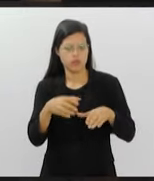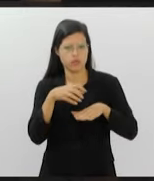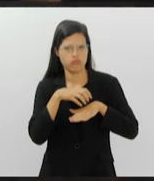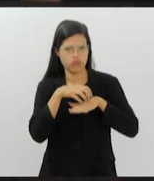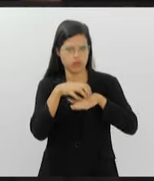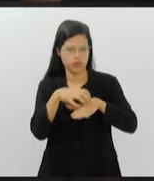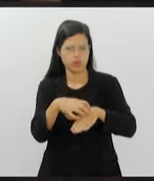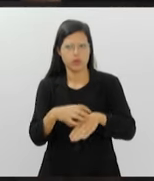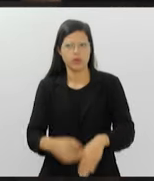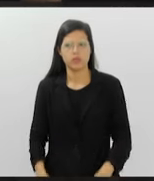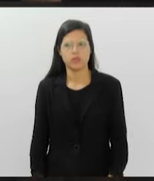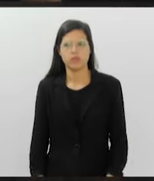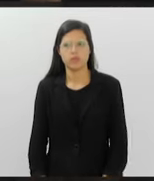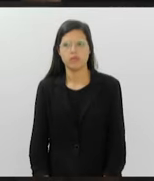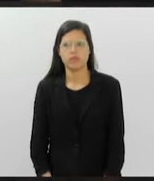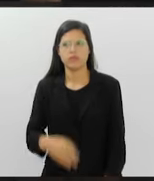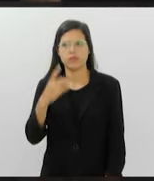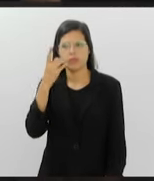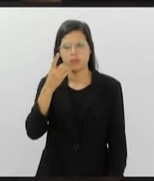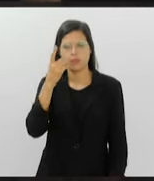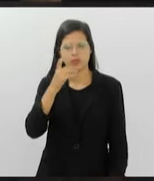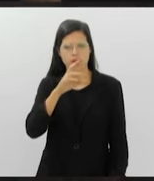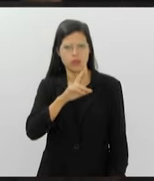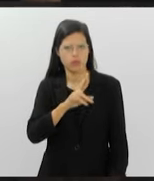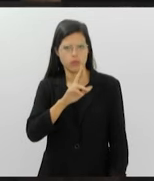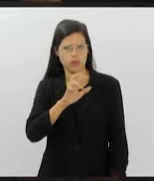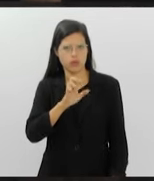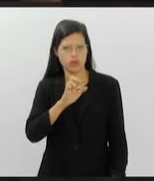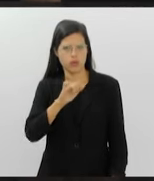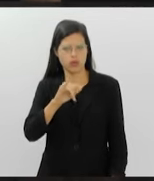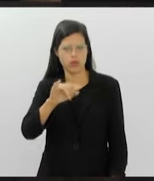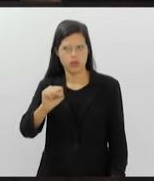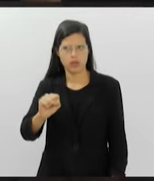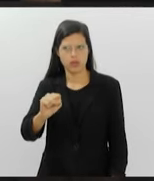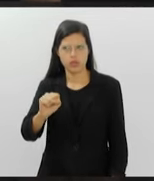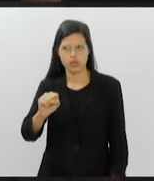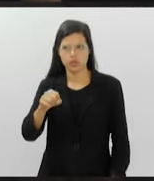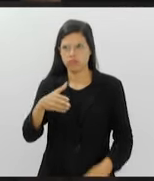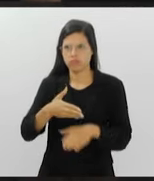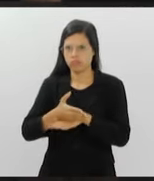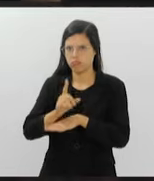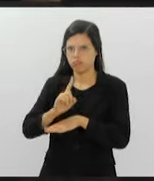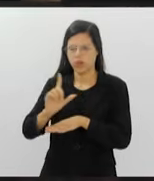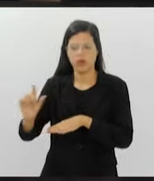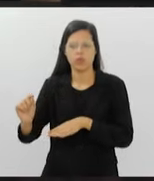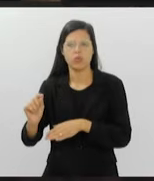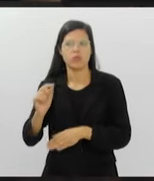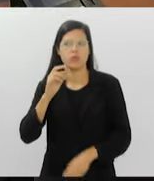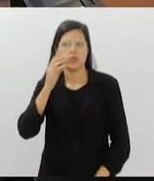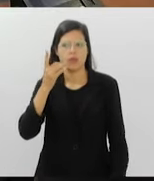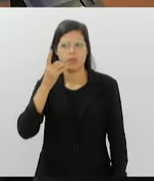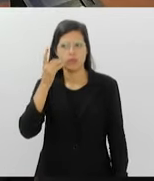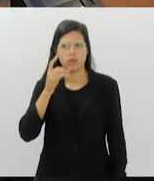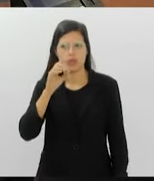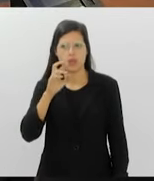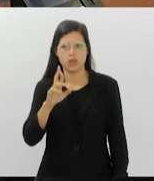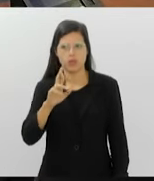Transporte, deputado Rosenberg Reis. Está aí? Não, saiu. Deputado Renan Jordi, por